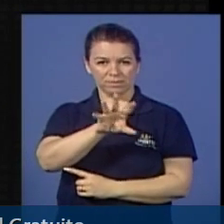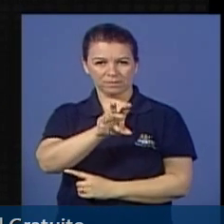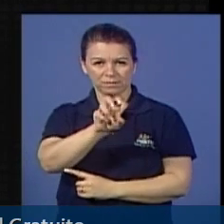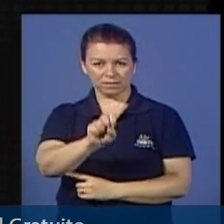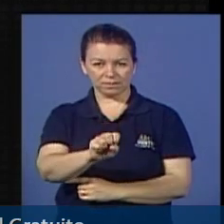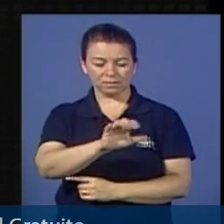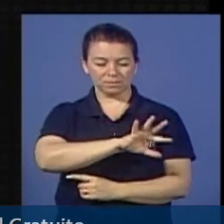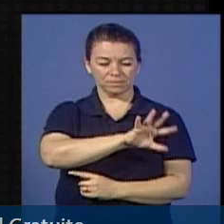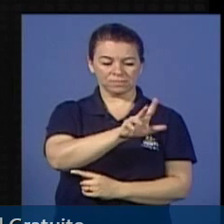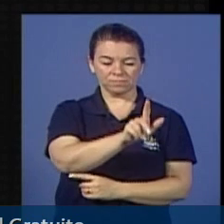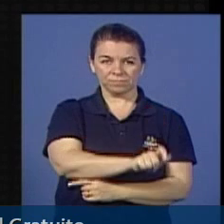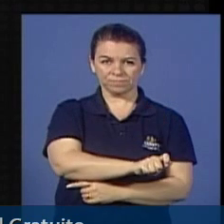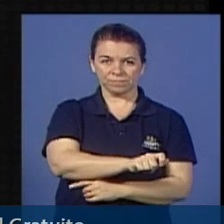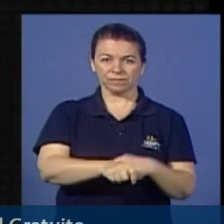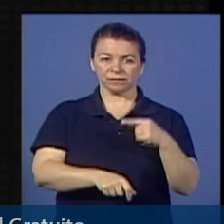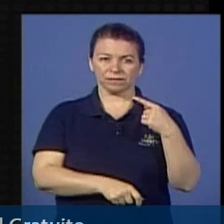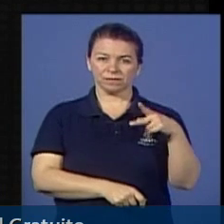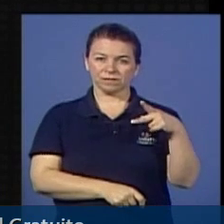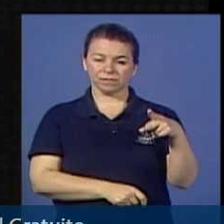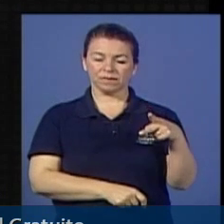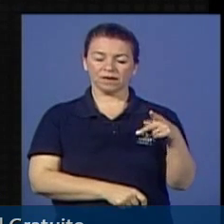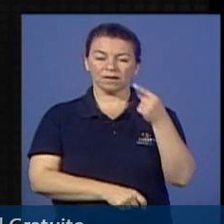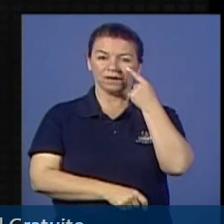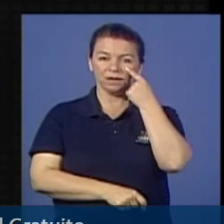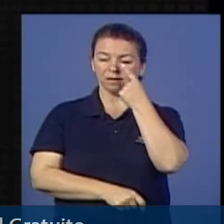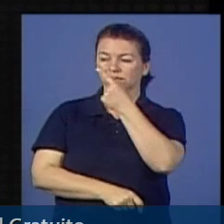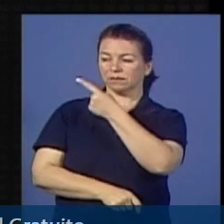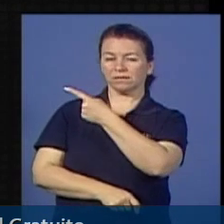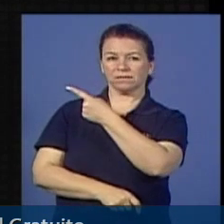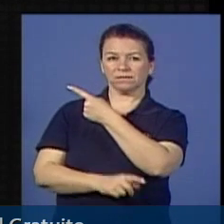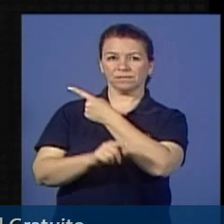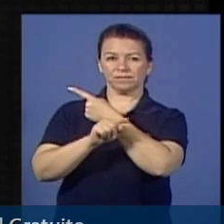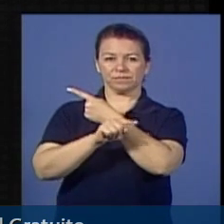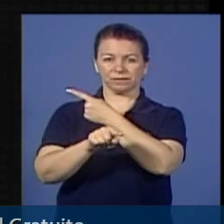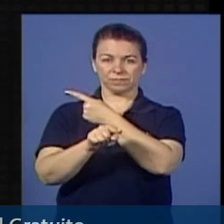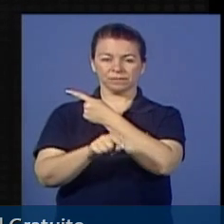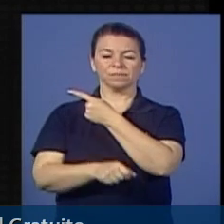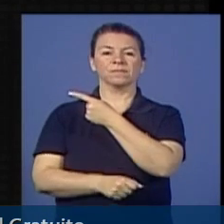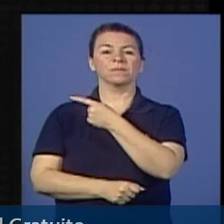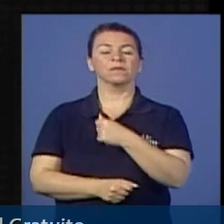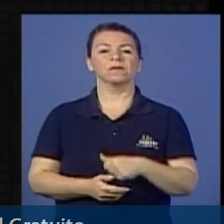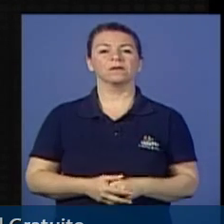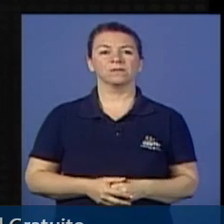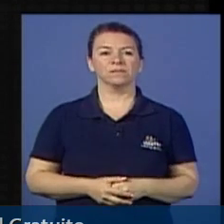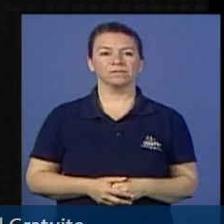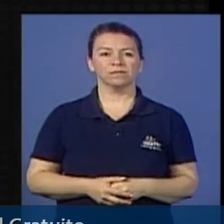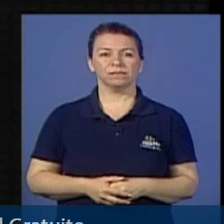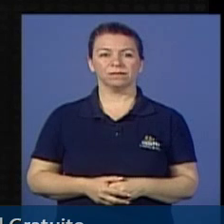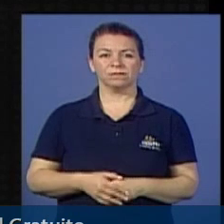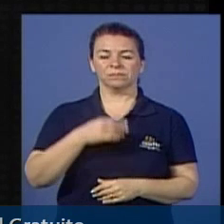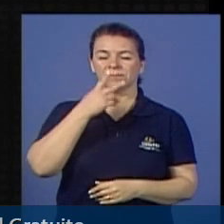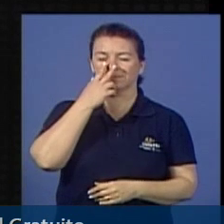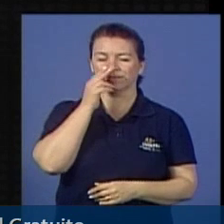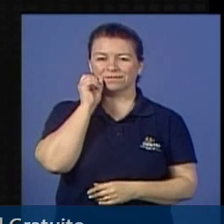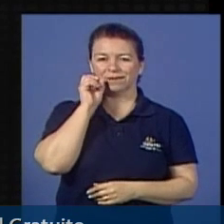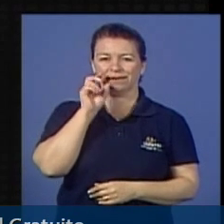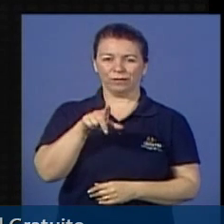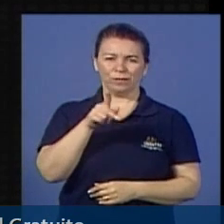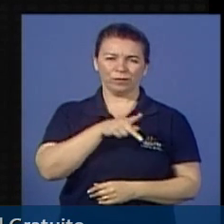Volta para mim. Muito obrigado, professor. Muito obrigado. Nós temos aqui mostrando a Ásia aqui em cima. Eu olhei esse troço e pensei a rótulo de cerveja, hein?